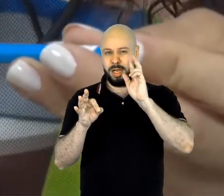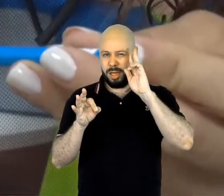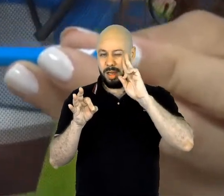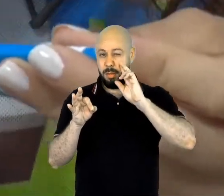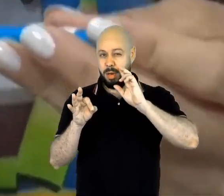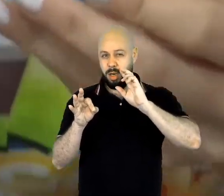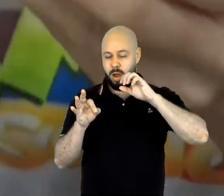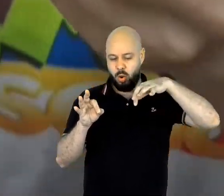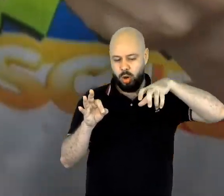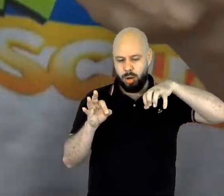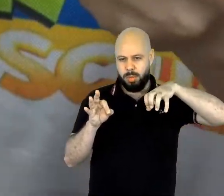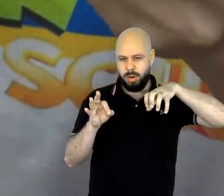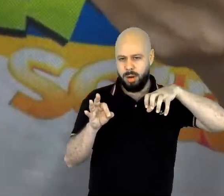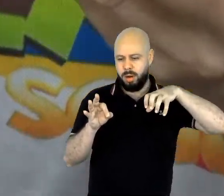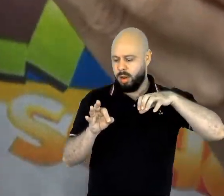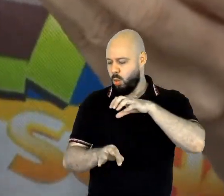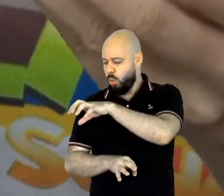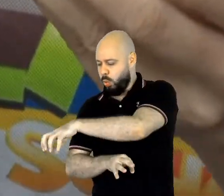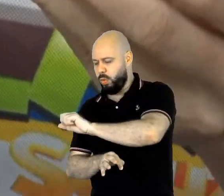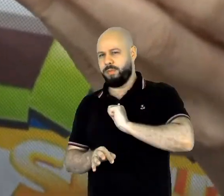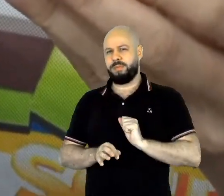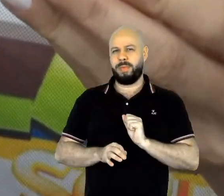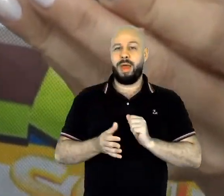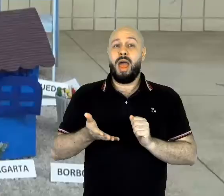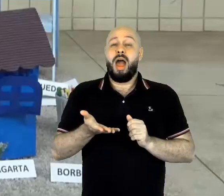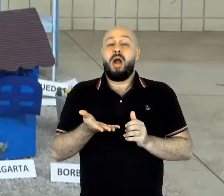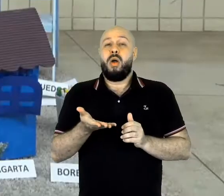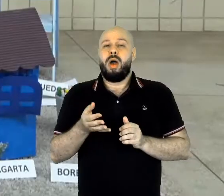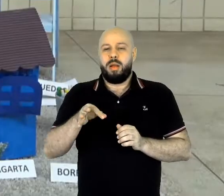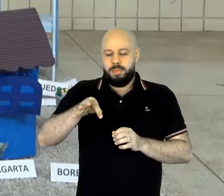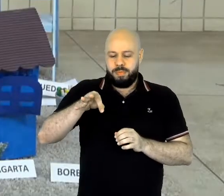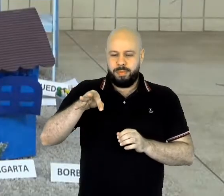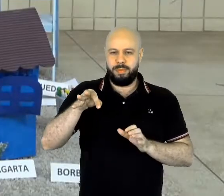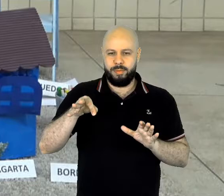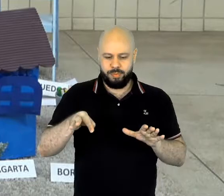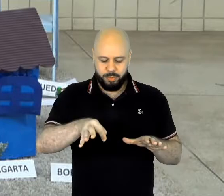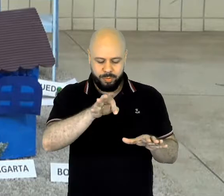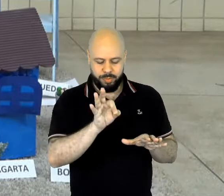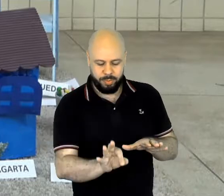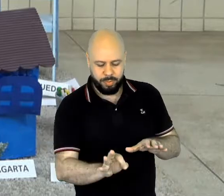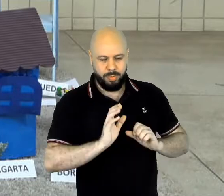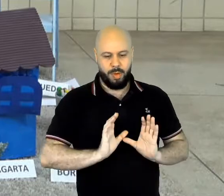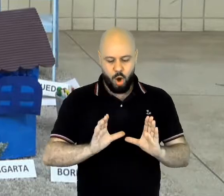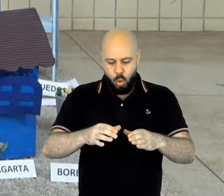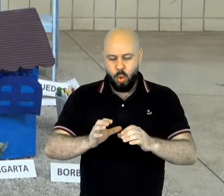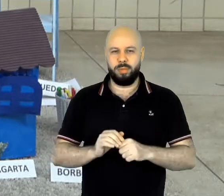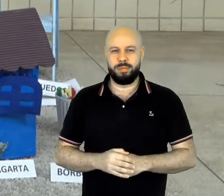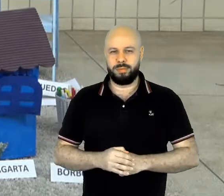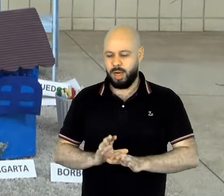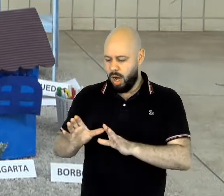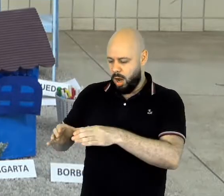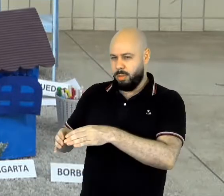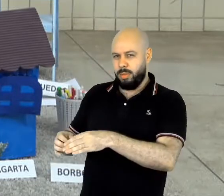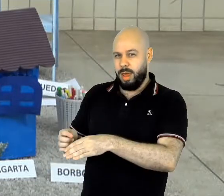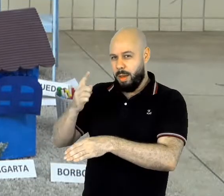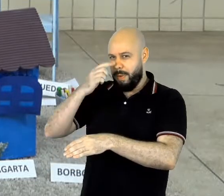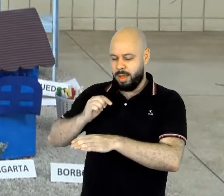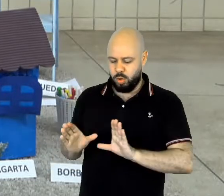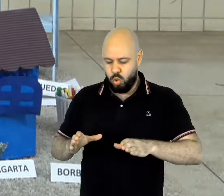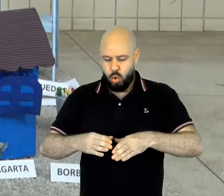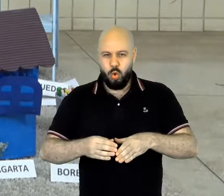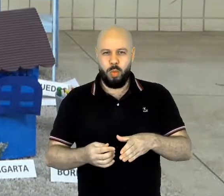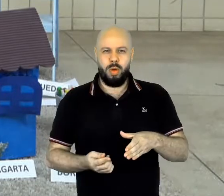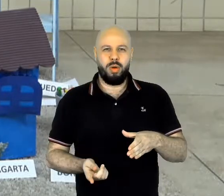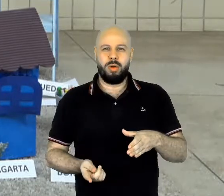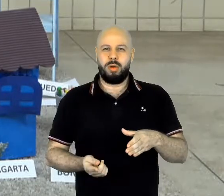amarela, você também vai fazer com o lápis azul. Vai colocar em pequenos grupos, assim.